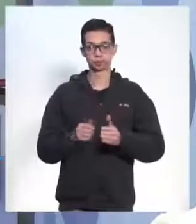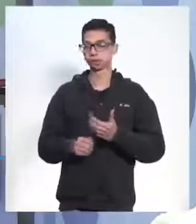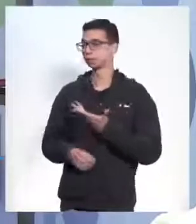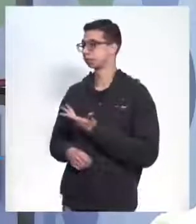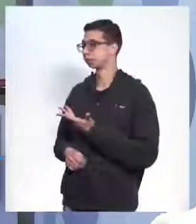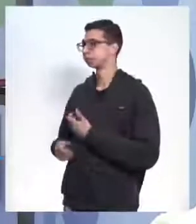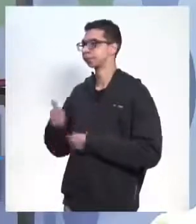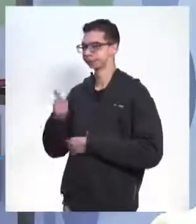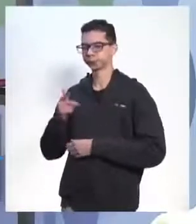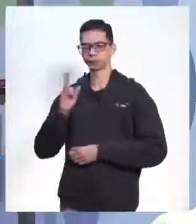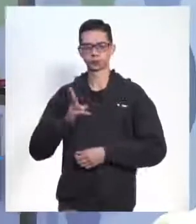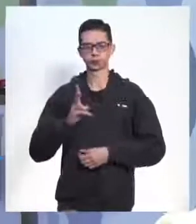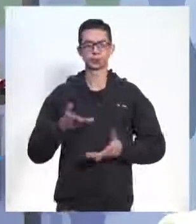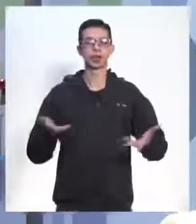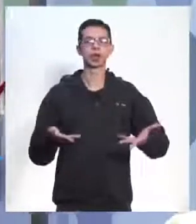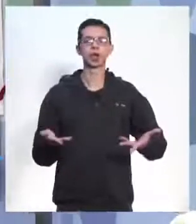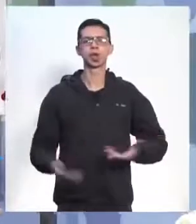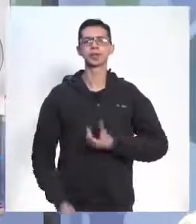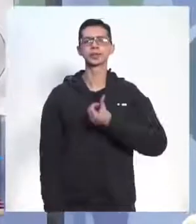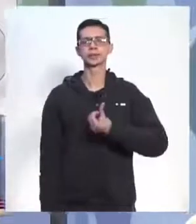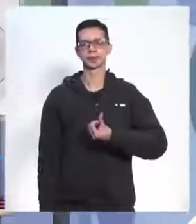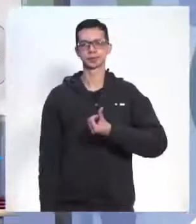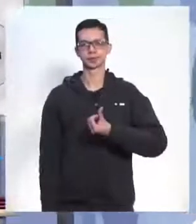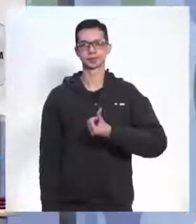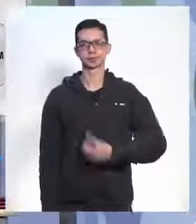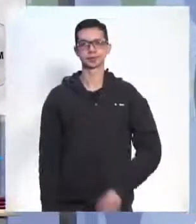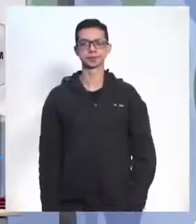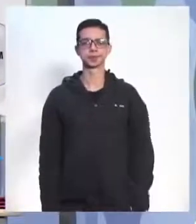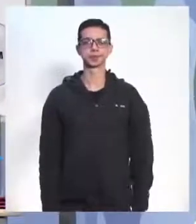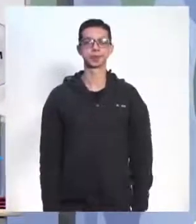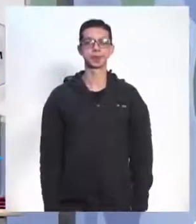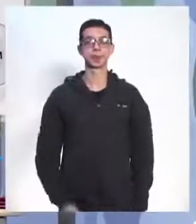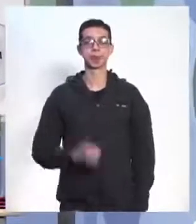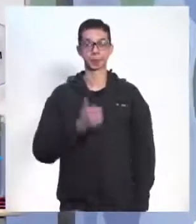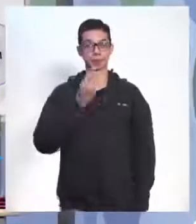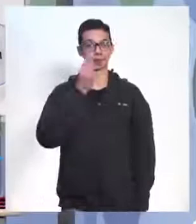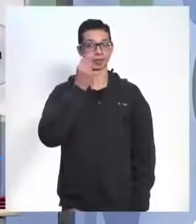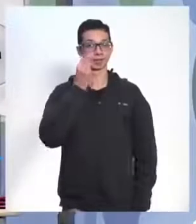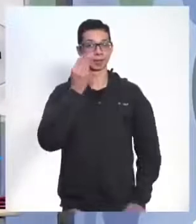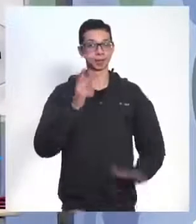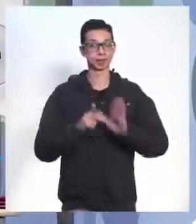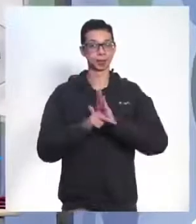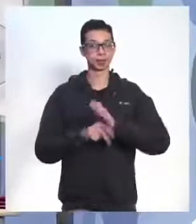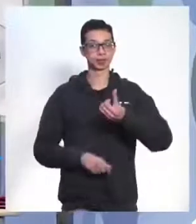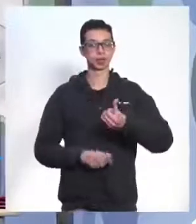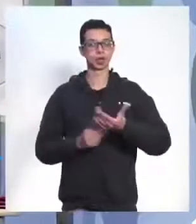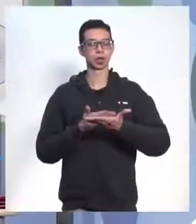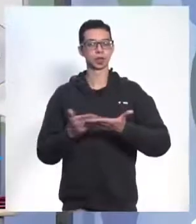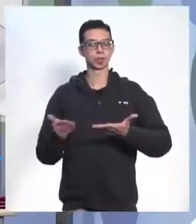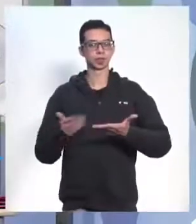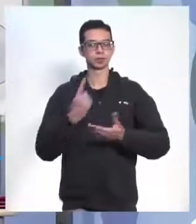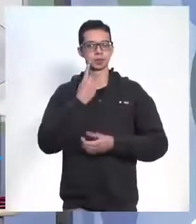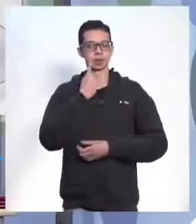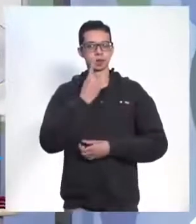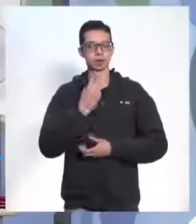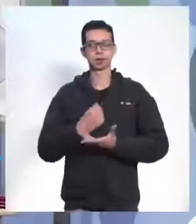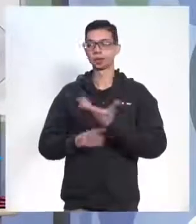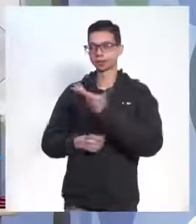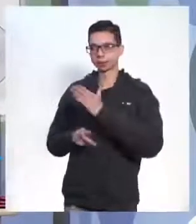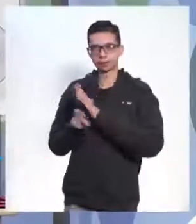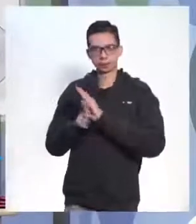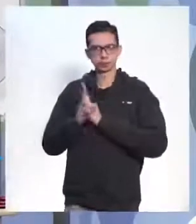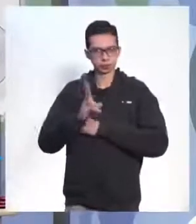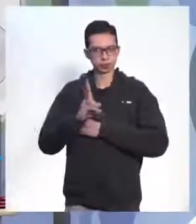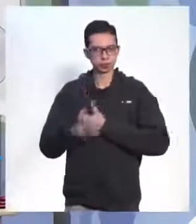Agora os de 6. Certo? Beleza. Vamos tentar agora os múltiplos de 6. Ó, a gente já começa com um comum. O que 6, é o próprio né?